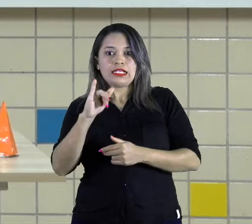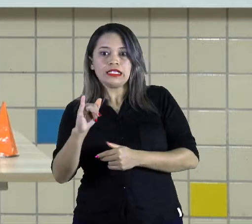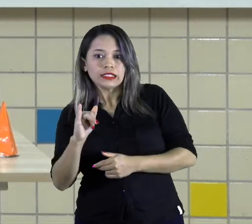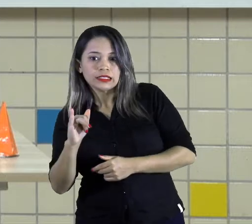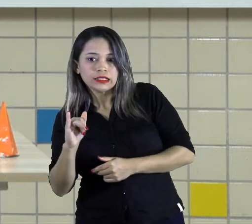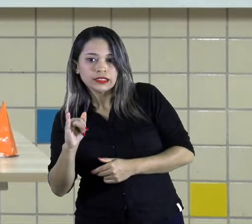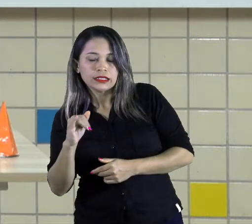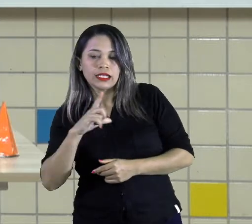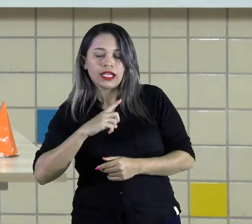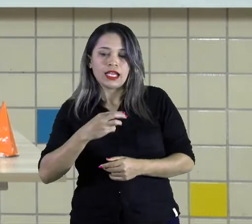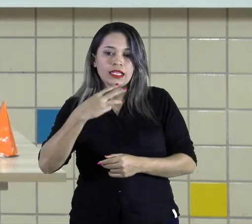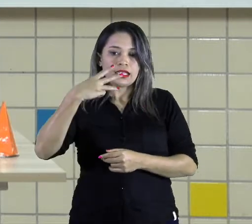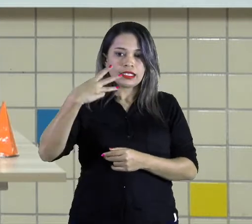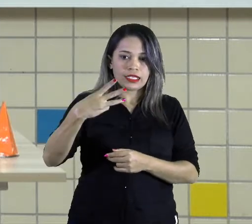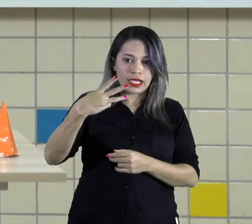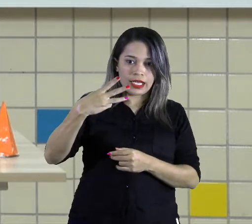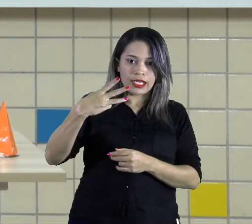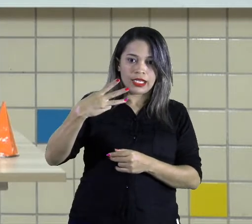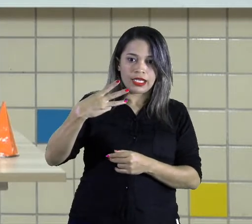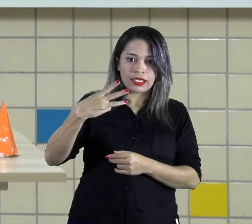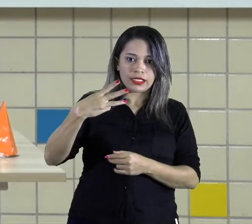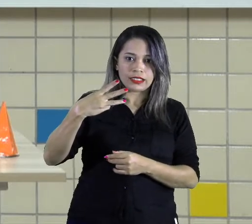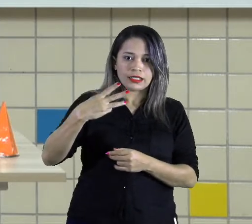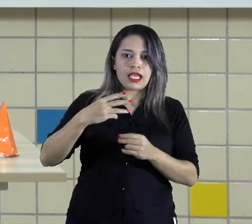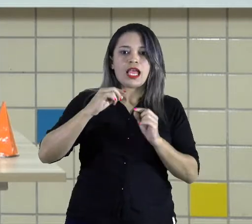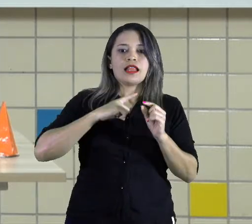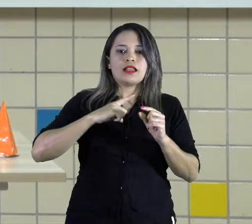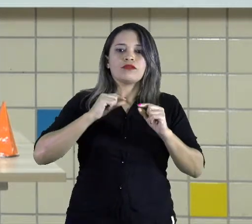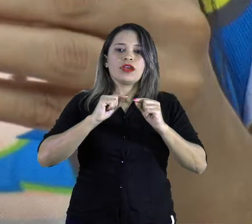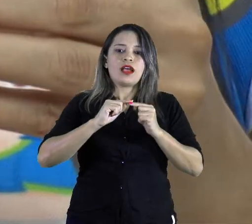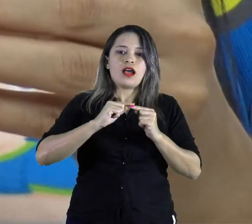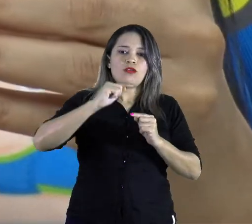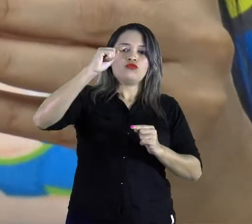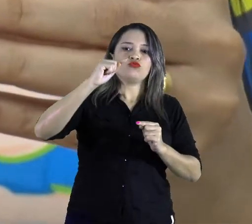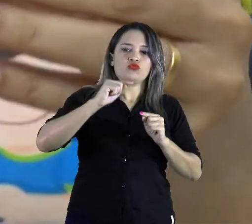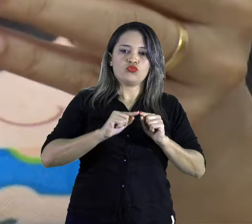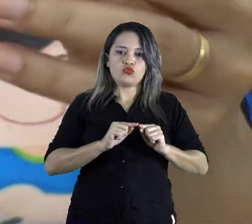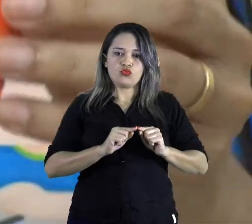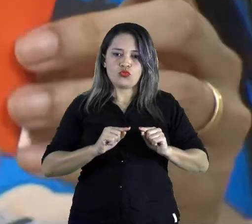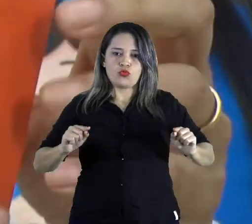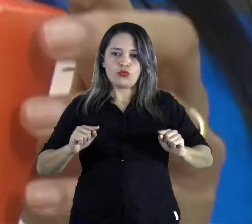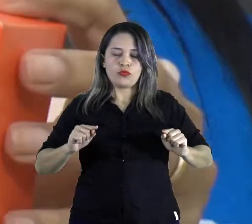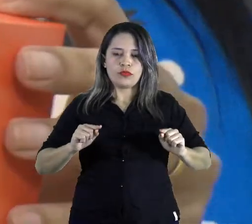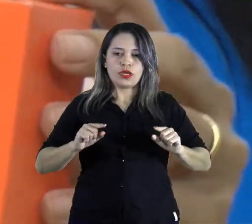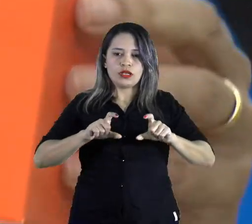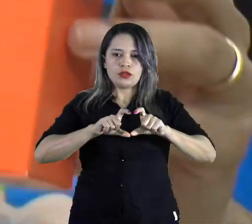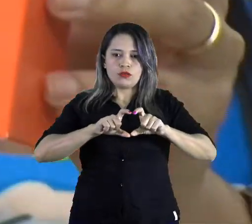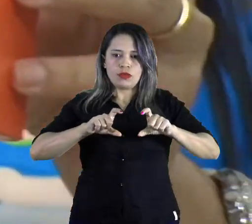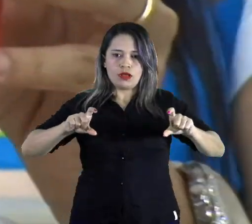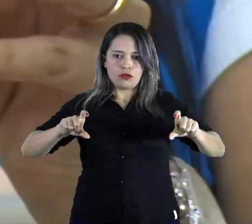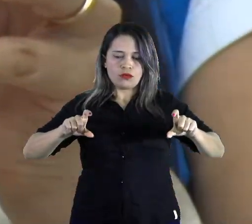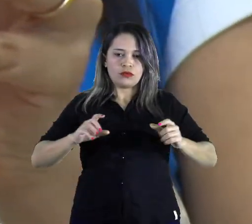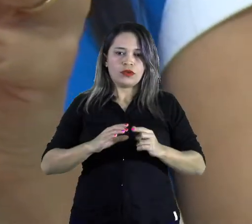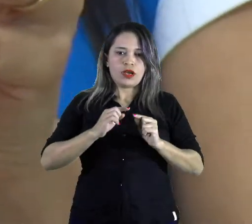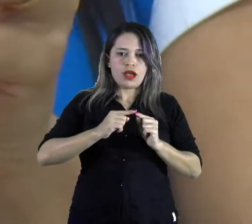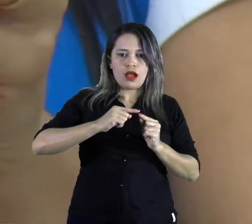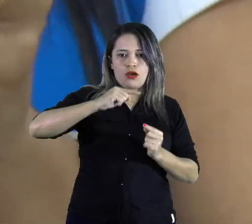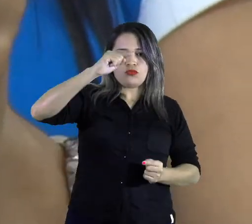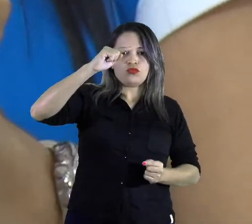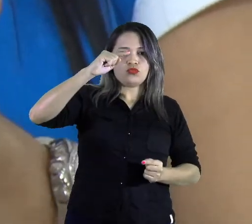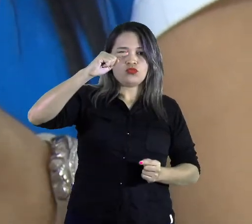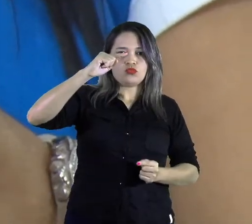tem 3 medidas, ele tem a altura, o comprimento e a largura. Então, ó, a